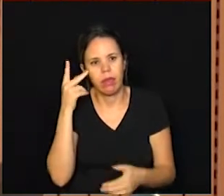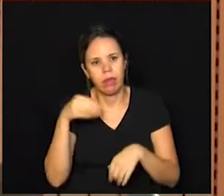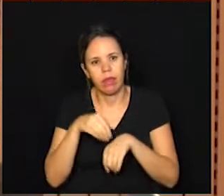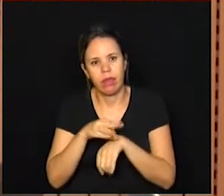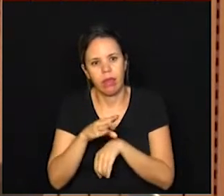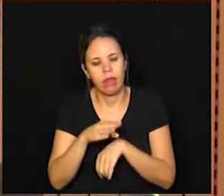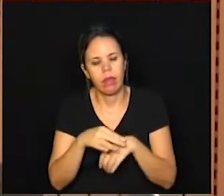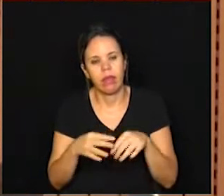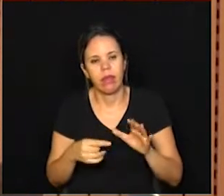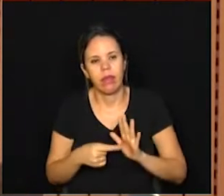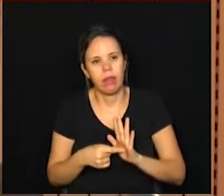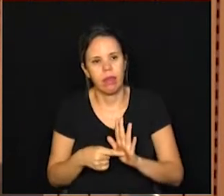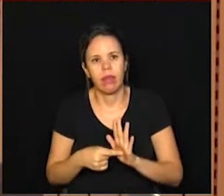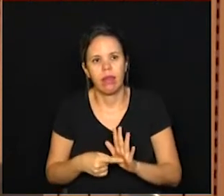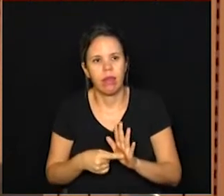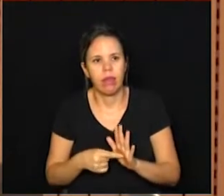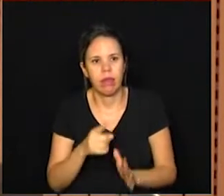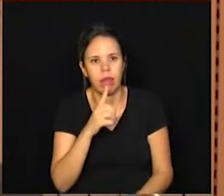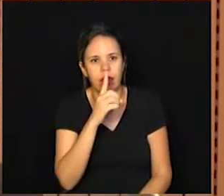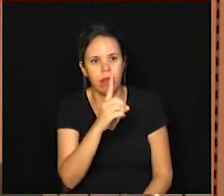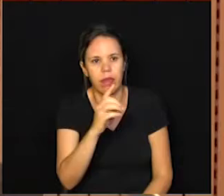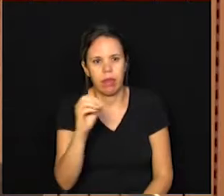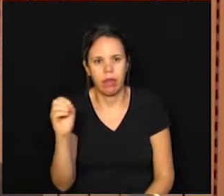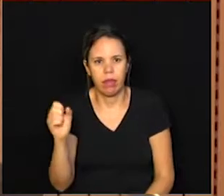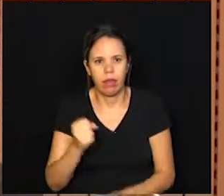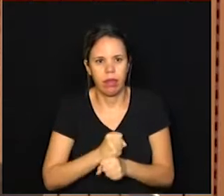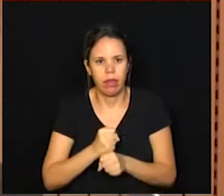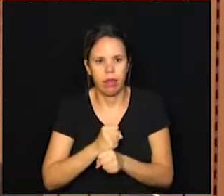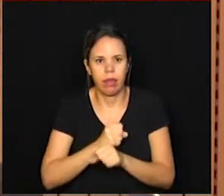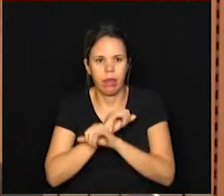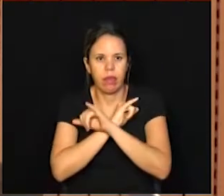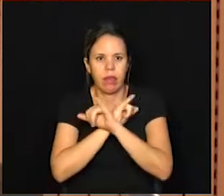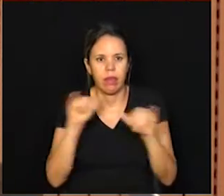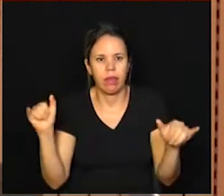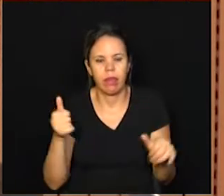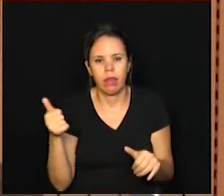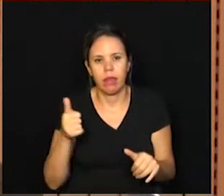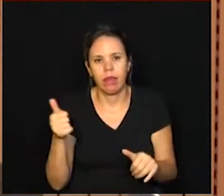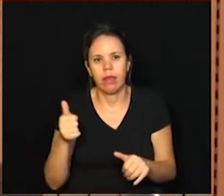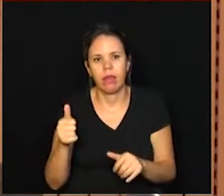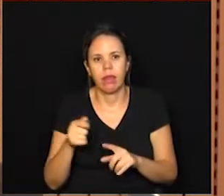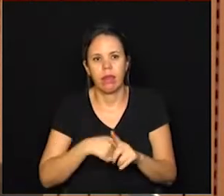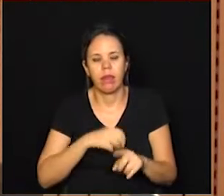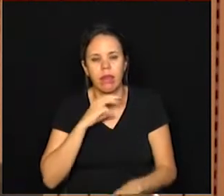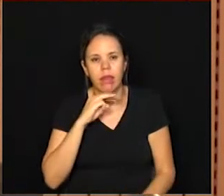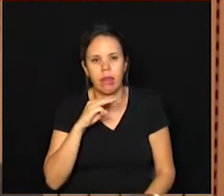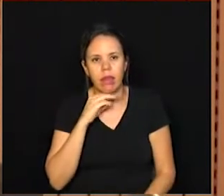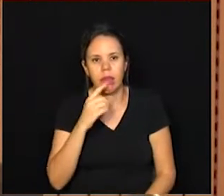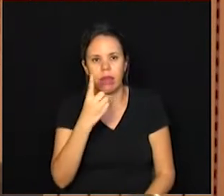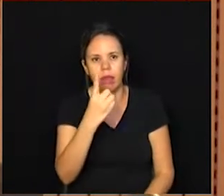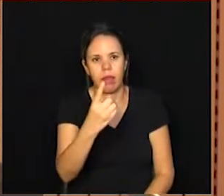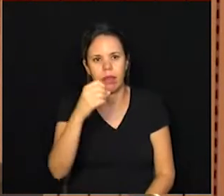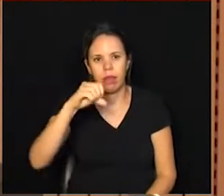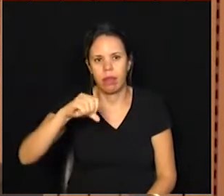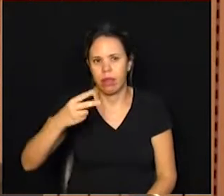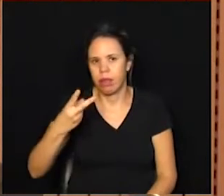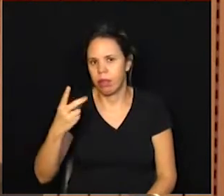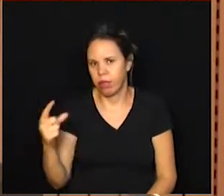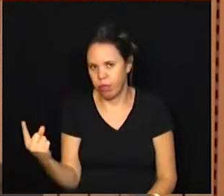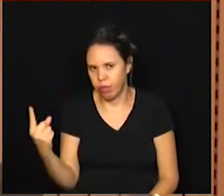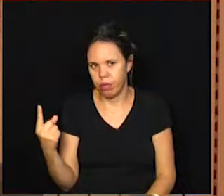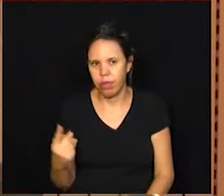seu 100 anos. Uma notícia de 1º de março de 1921.